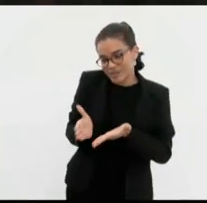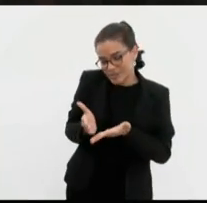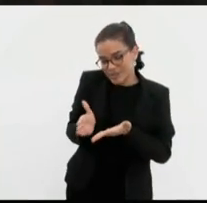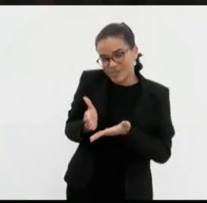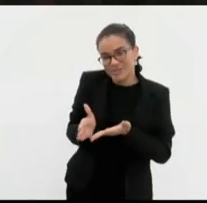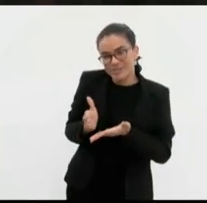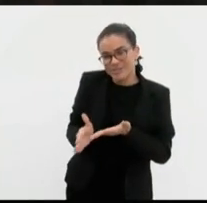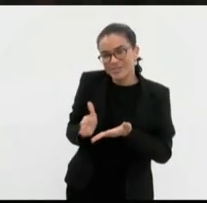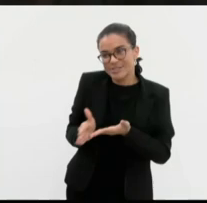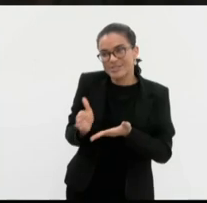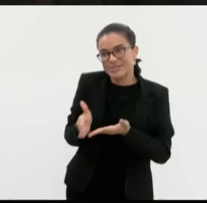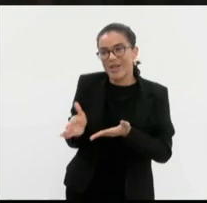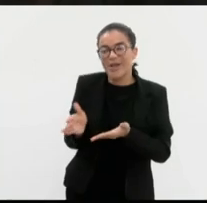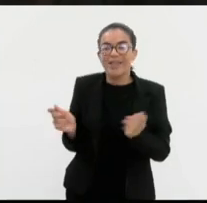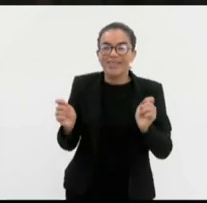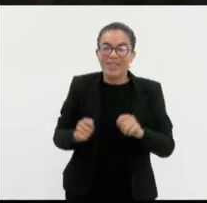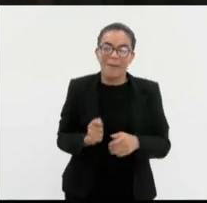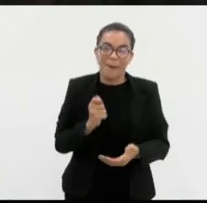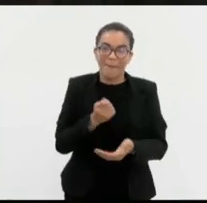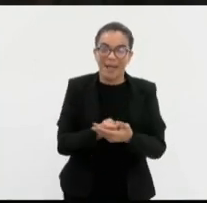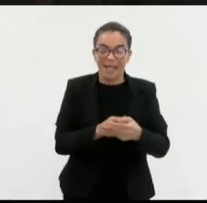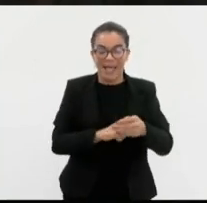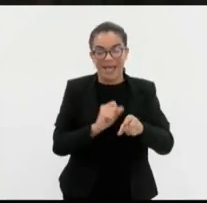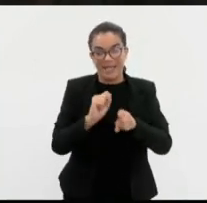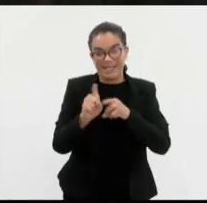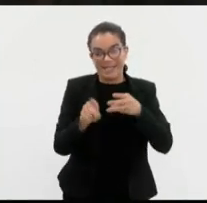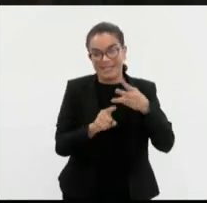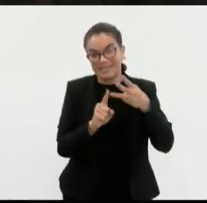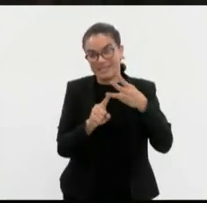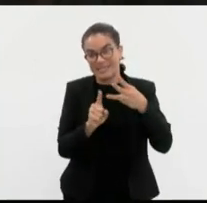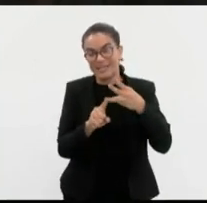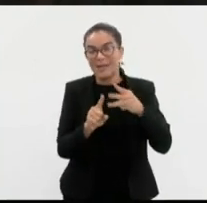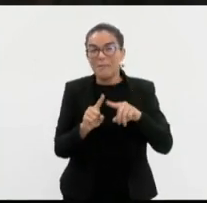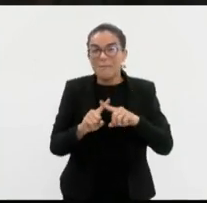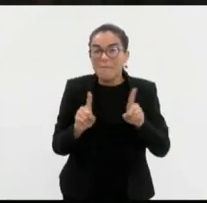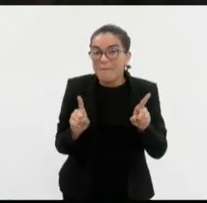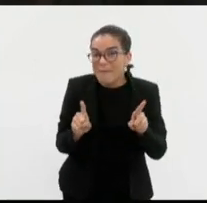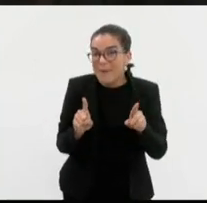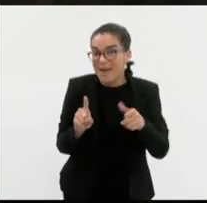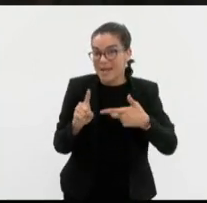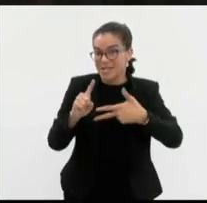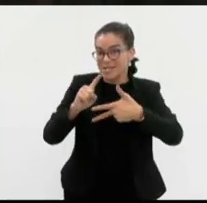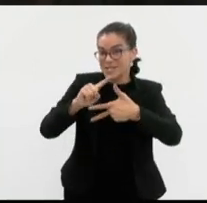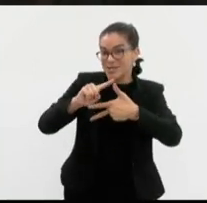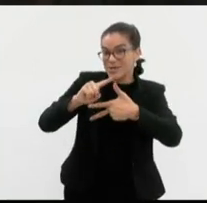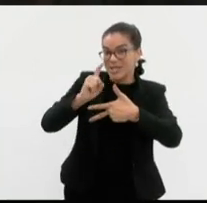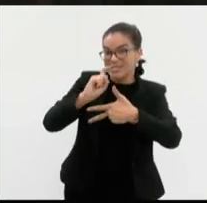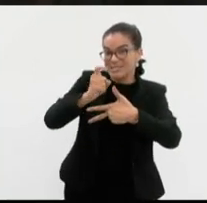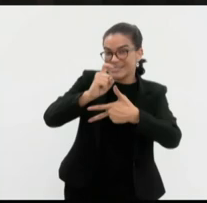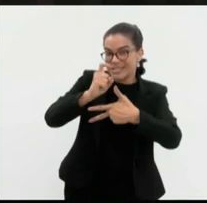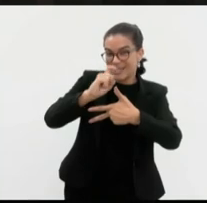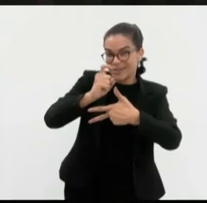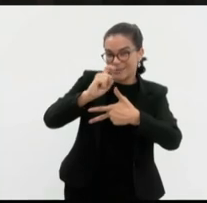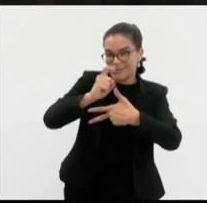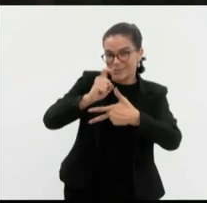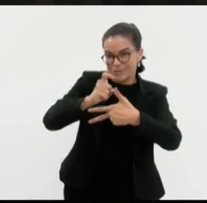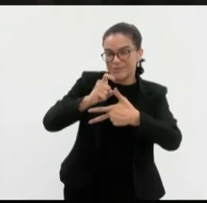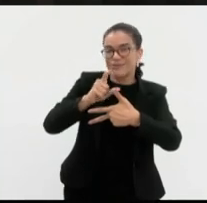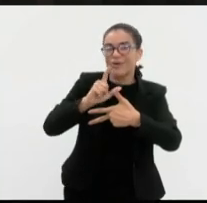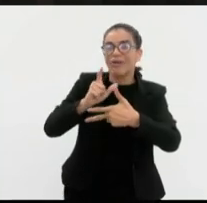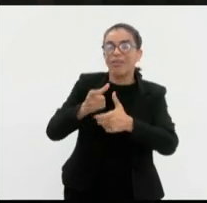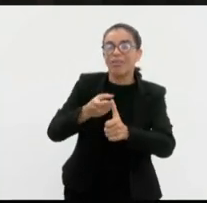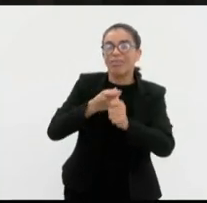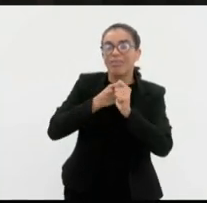e podiam pagar a terceira parcela somente o poder executivo deve